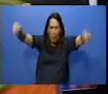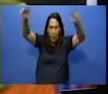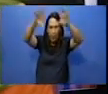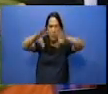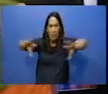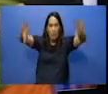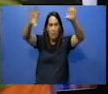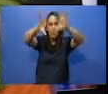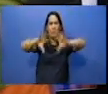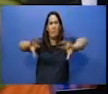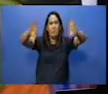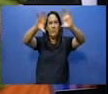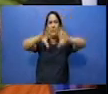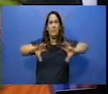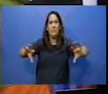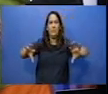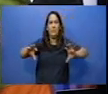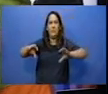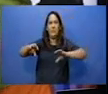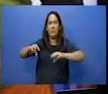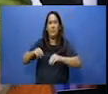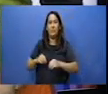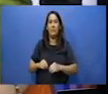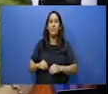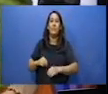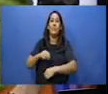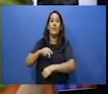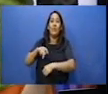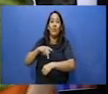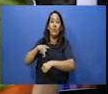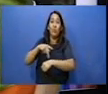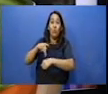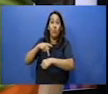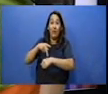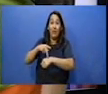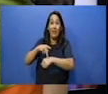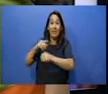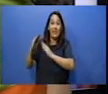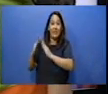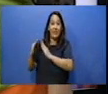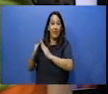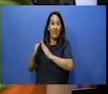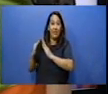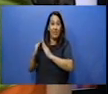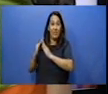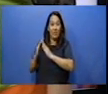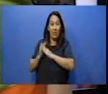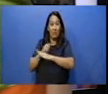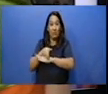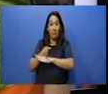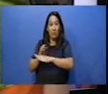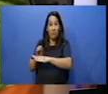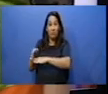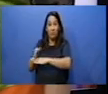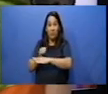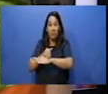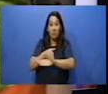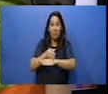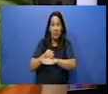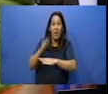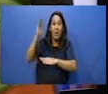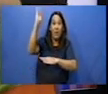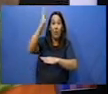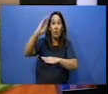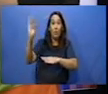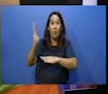gafanhotos, e aí eles começaram a viajar para a Argentina e começaram a entrar aqui no Uruguai e entrar no